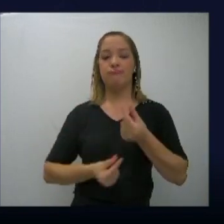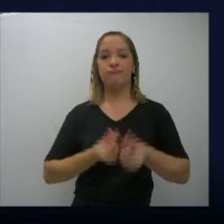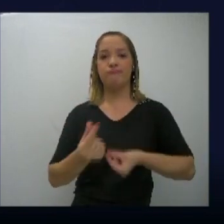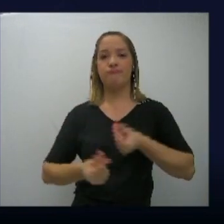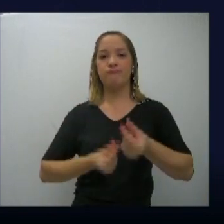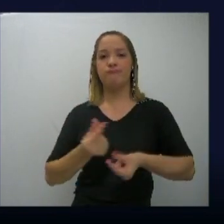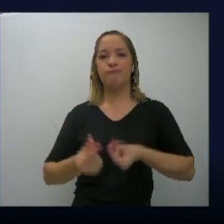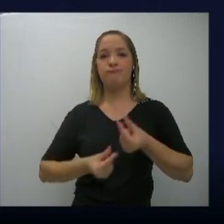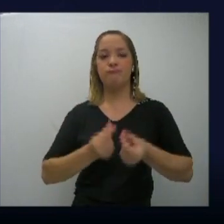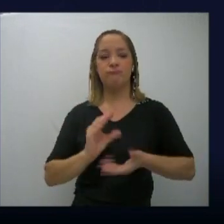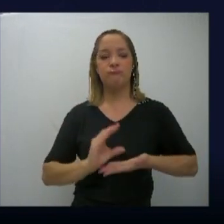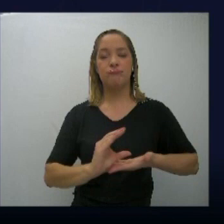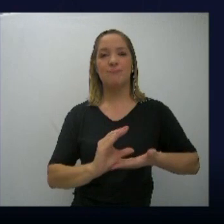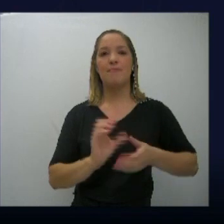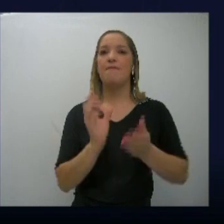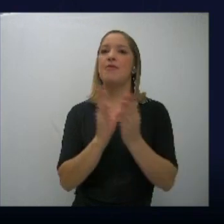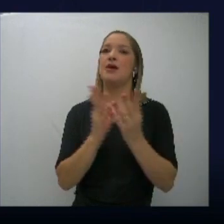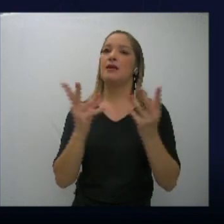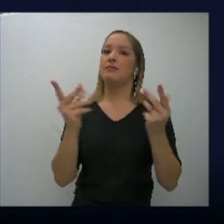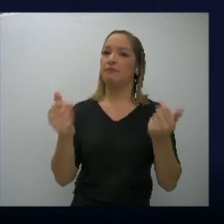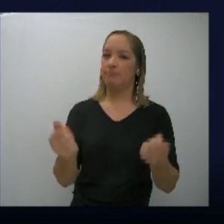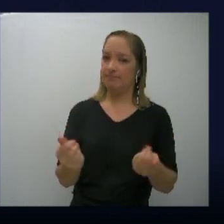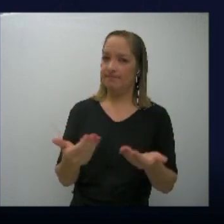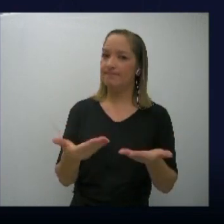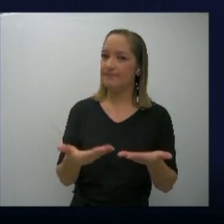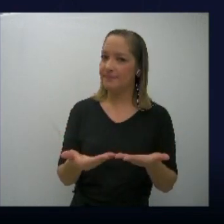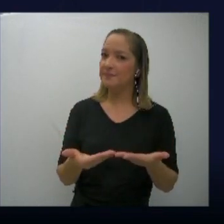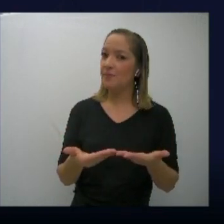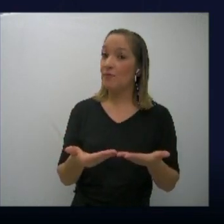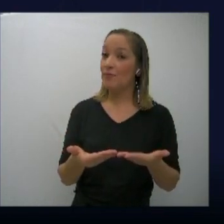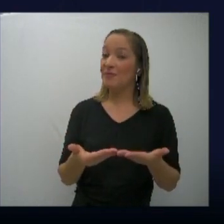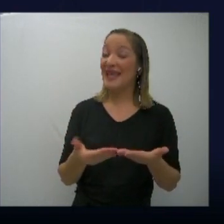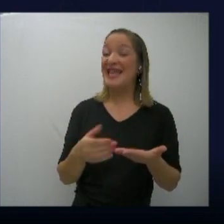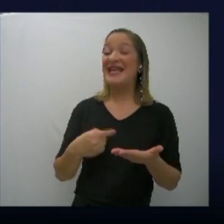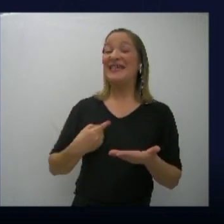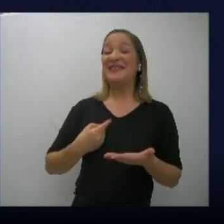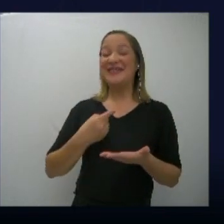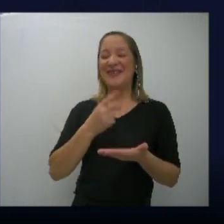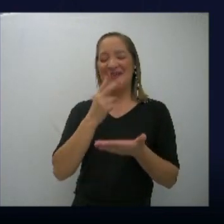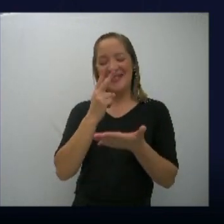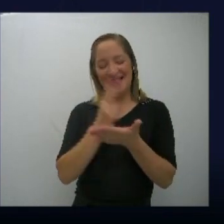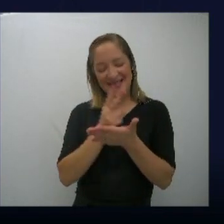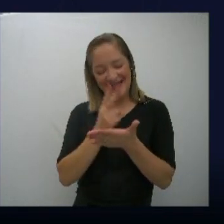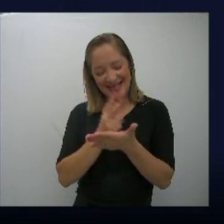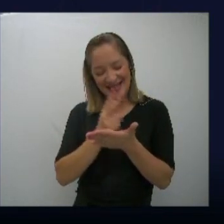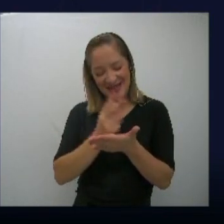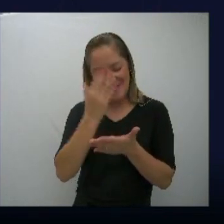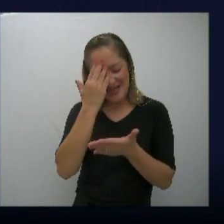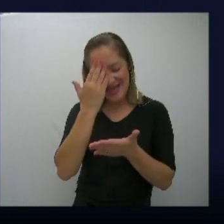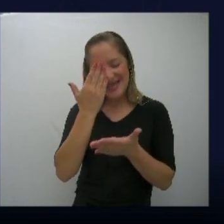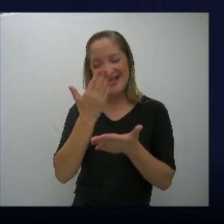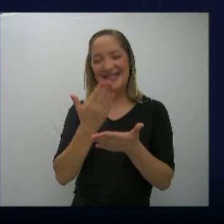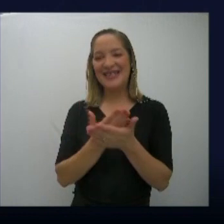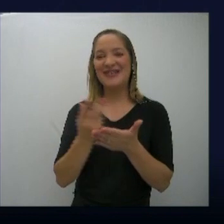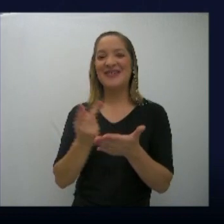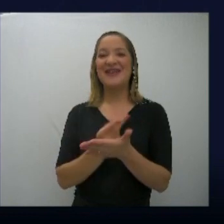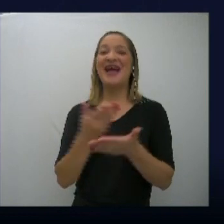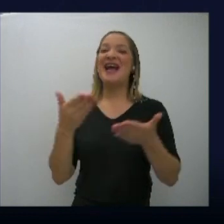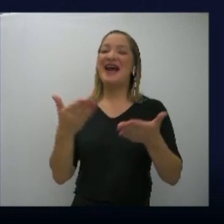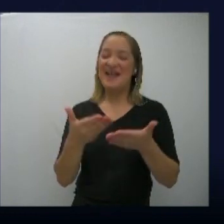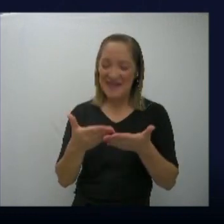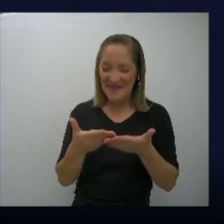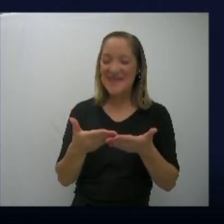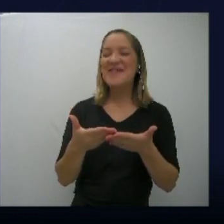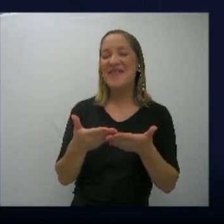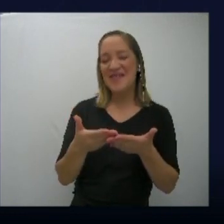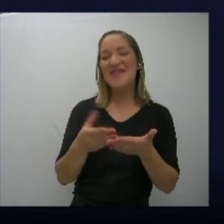isso é maravilhoso de que de que sempre acreditou que isso aconteceu um dia tá acontecendo né agora era